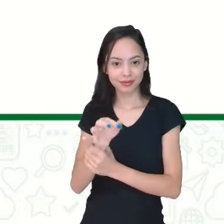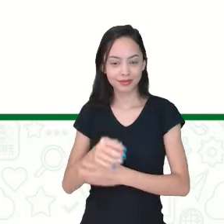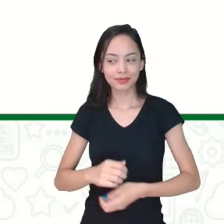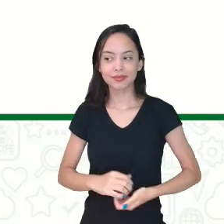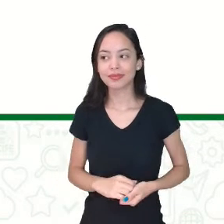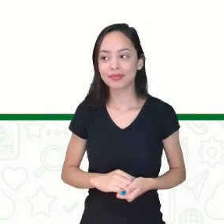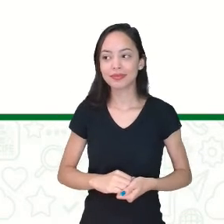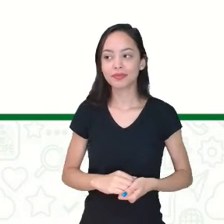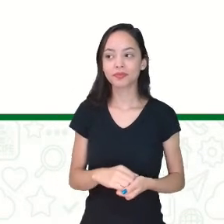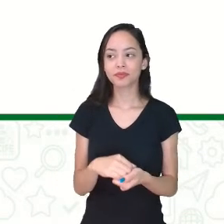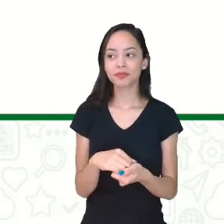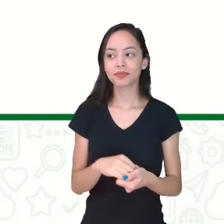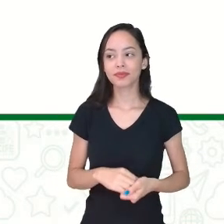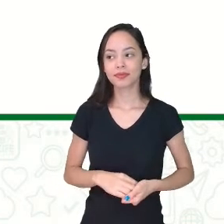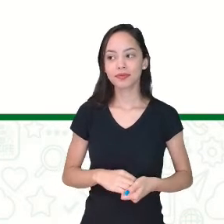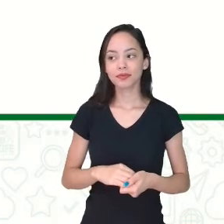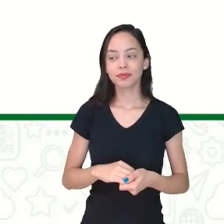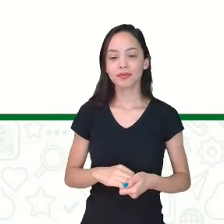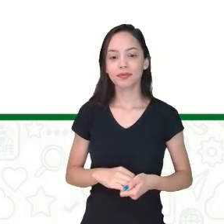Muitas